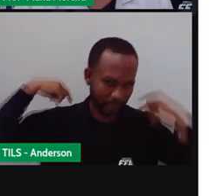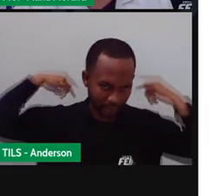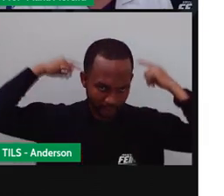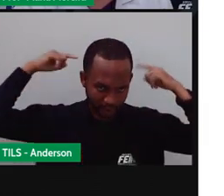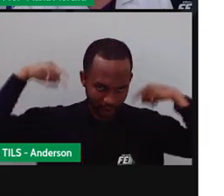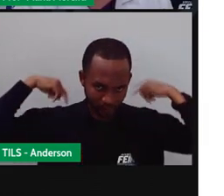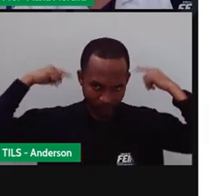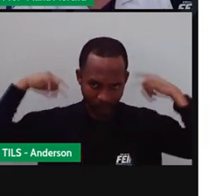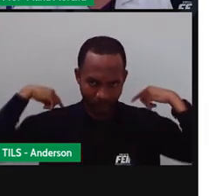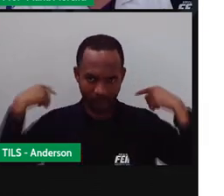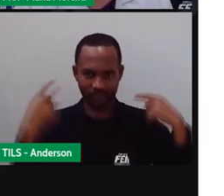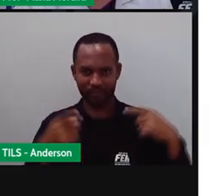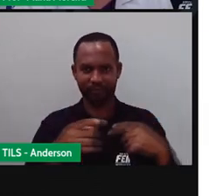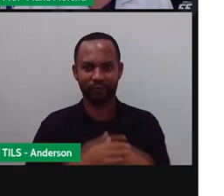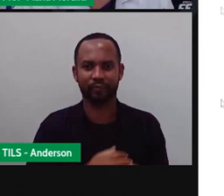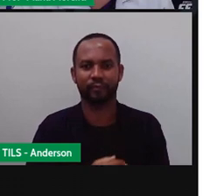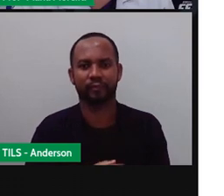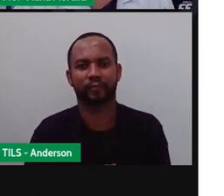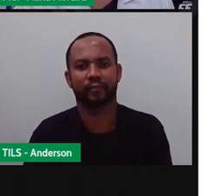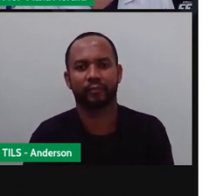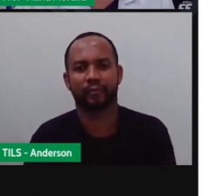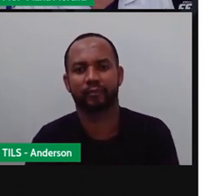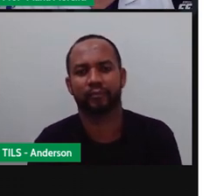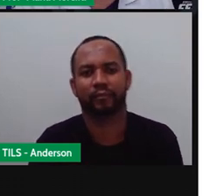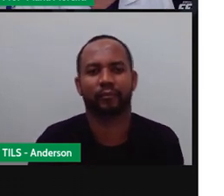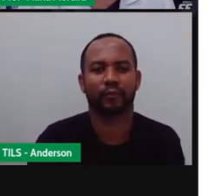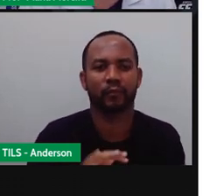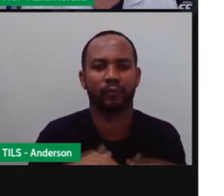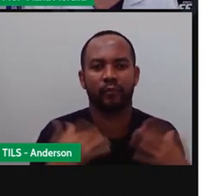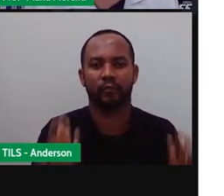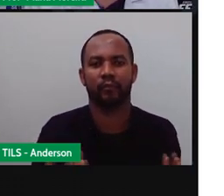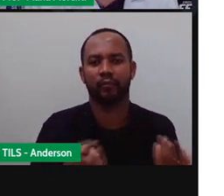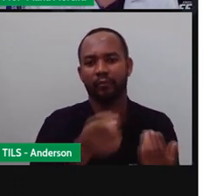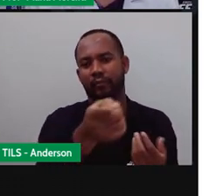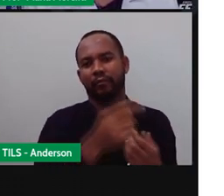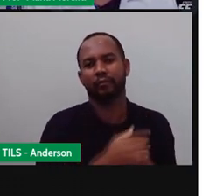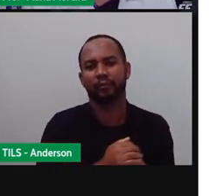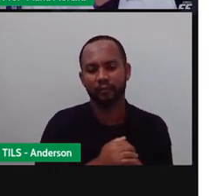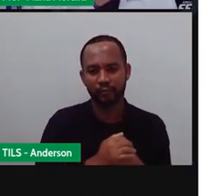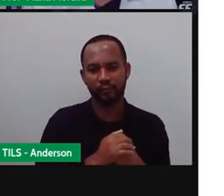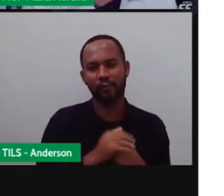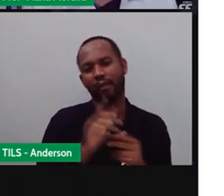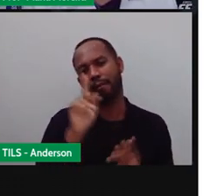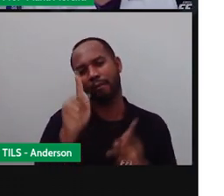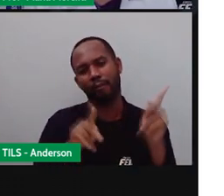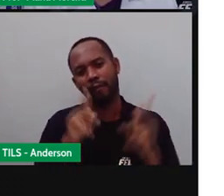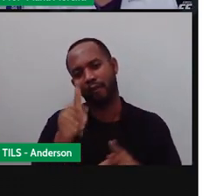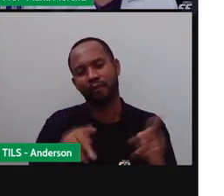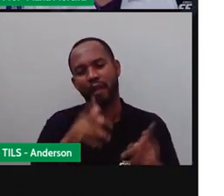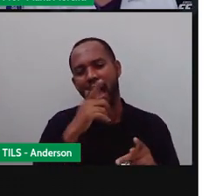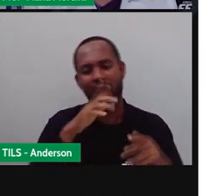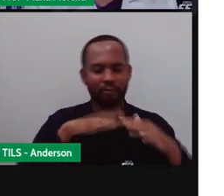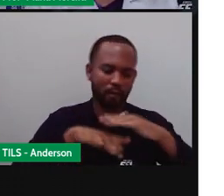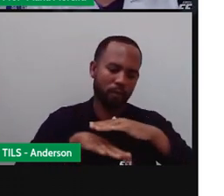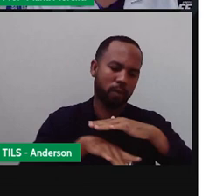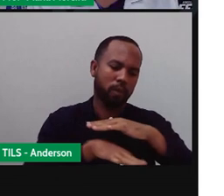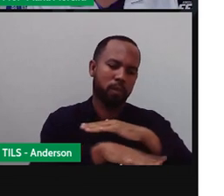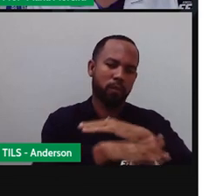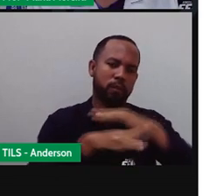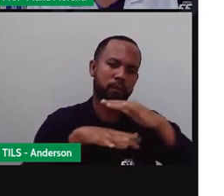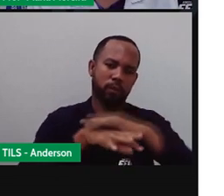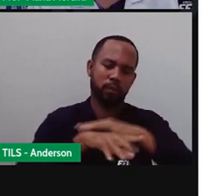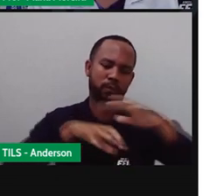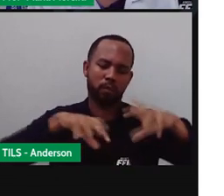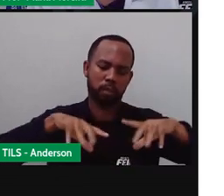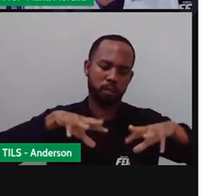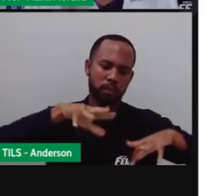a casinha dele aí nas costas. Bom, outros, né, como o polvo e a água-viva, vivem no mar. A gente já falou aqui de alguns